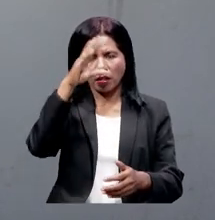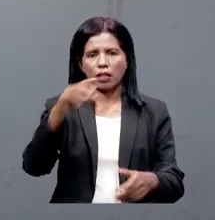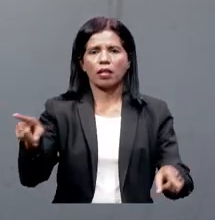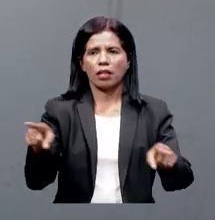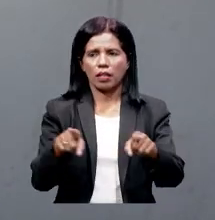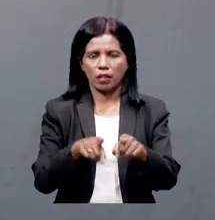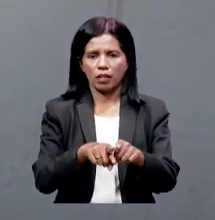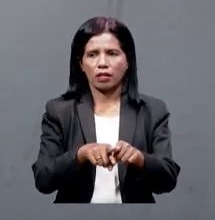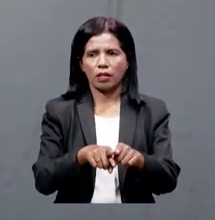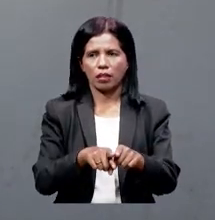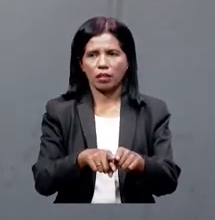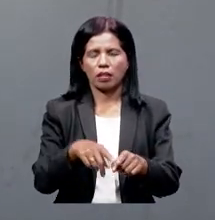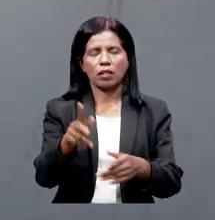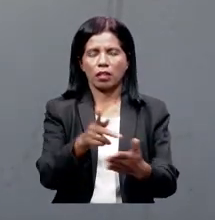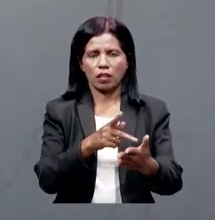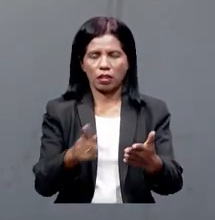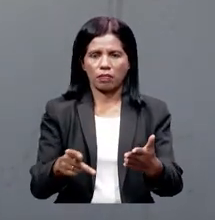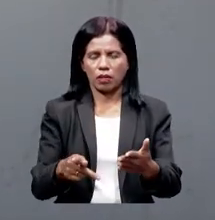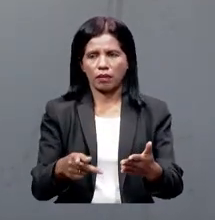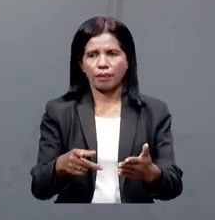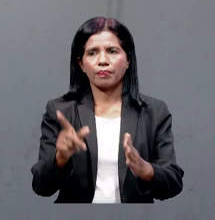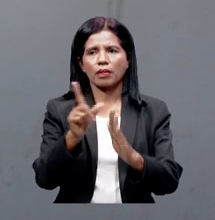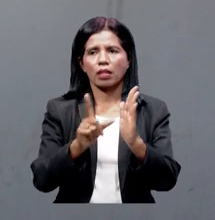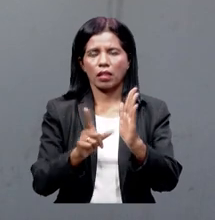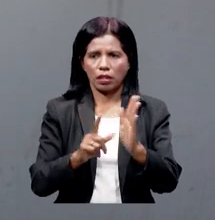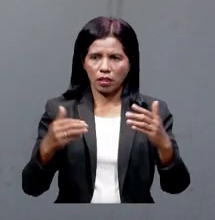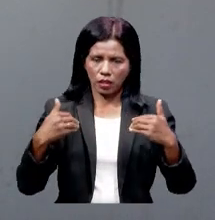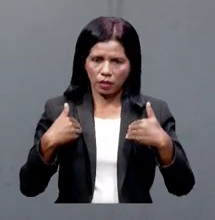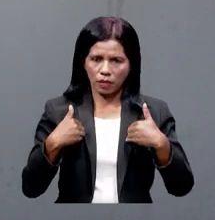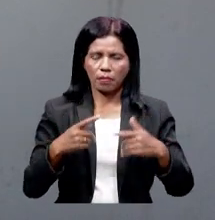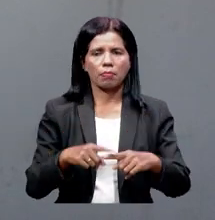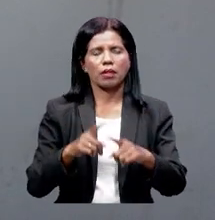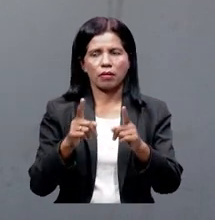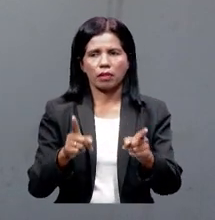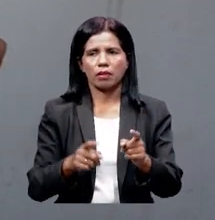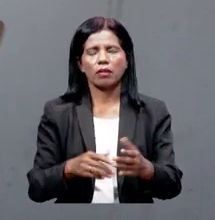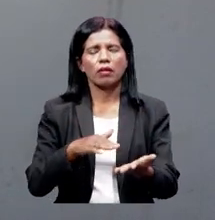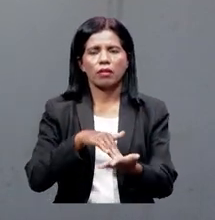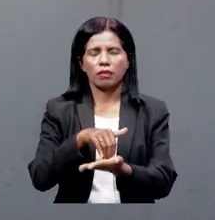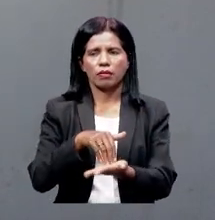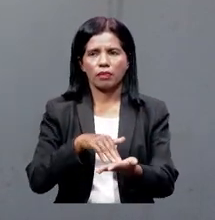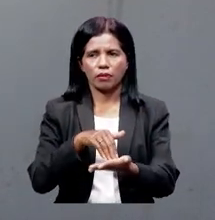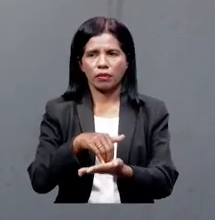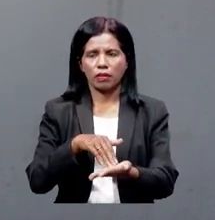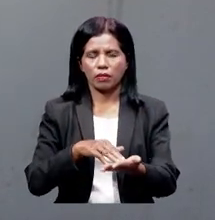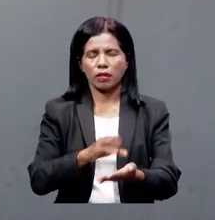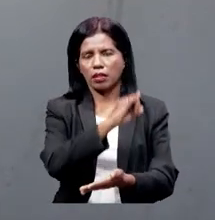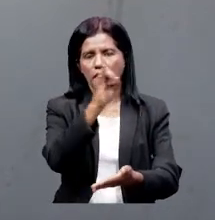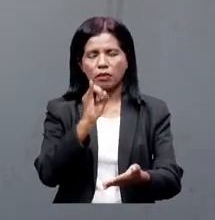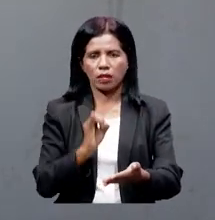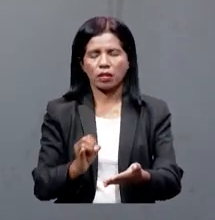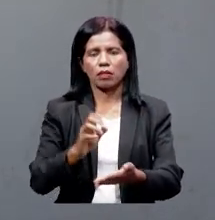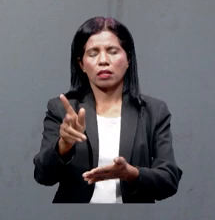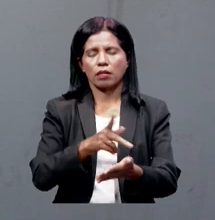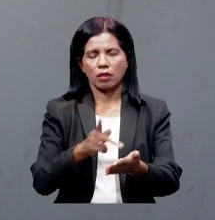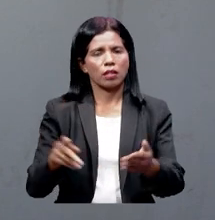anesan crimine azente. Lei ne ia teona, mas fraco e a investigação criminal.